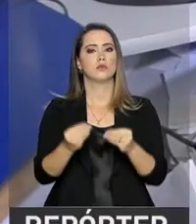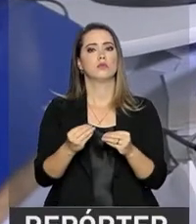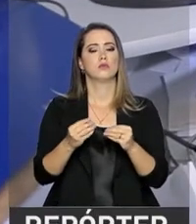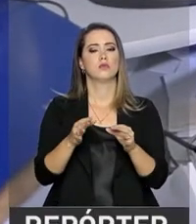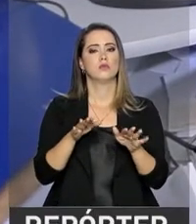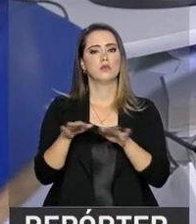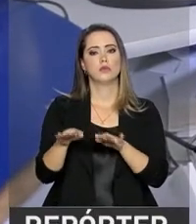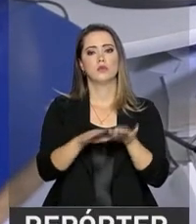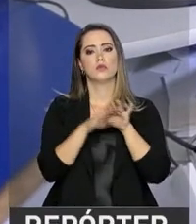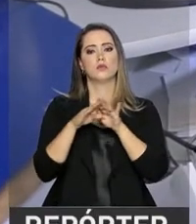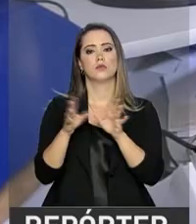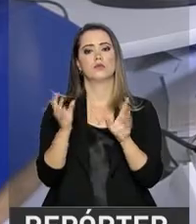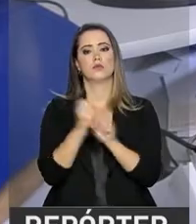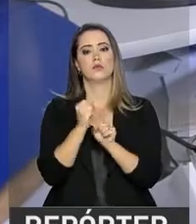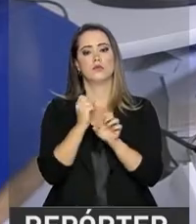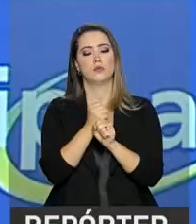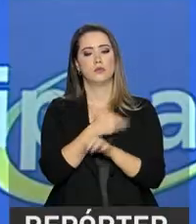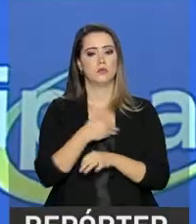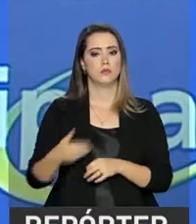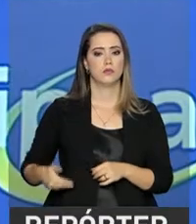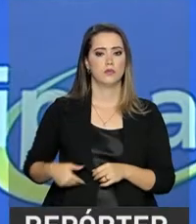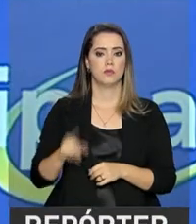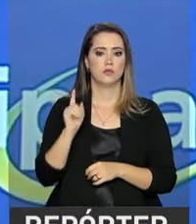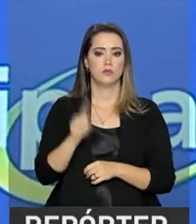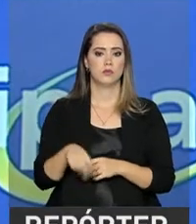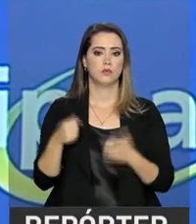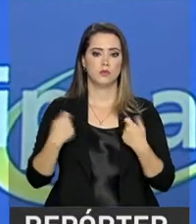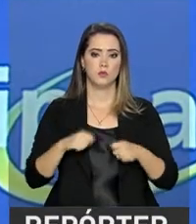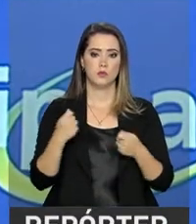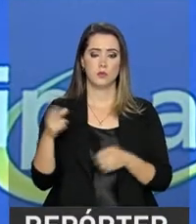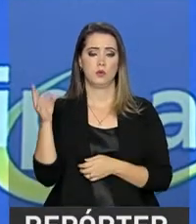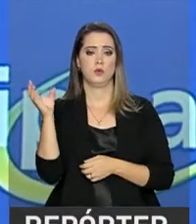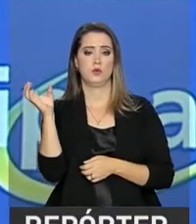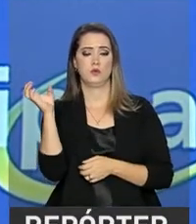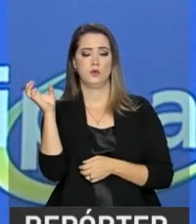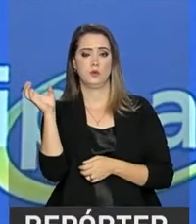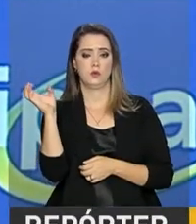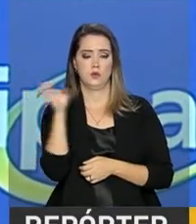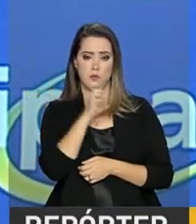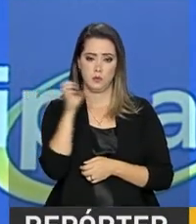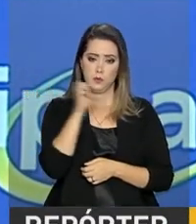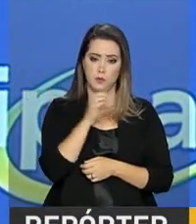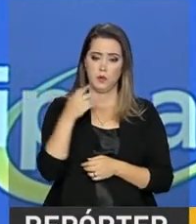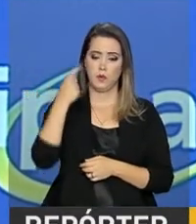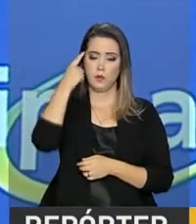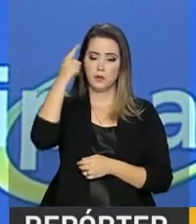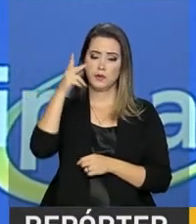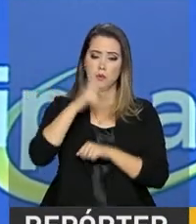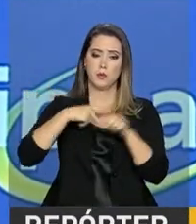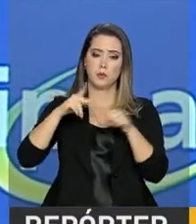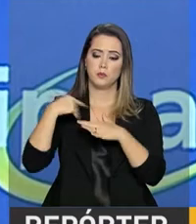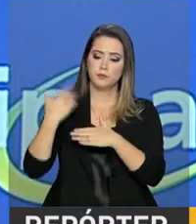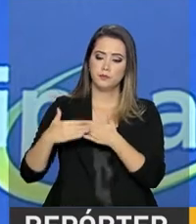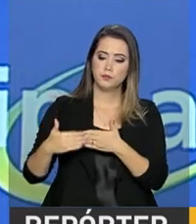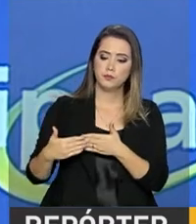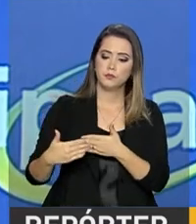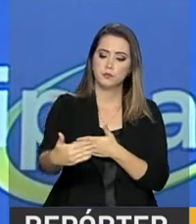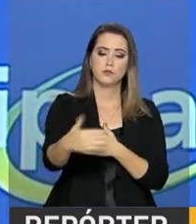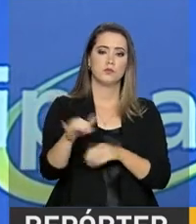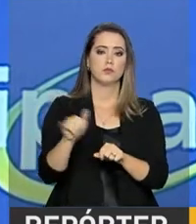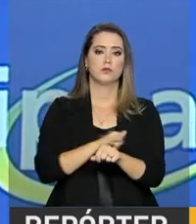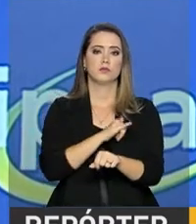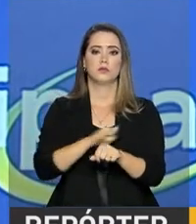estabilidade das contas públicas é uma necessidade urgente pensar o país a longo prazo pessoal país de forma